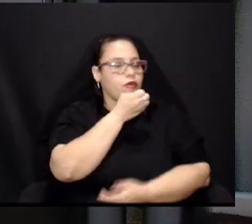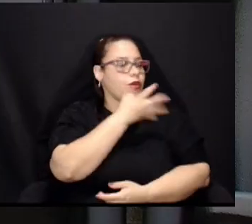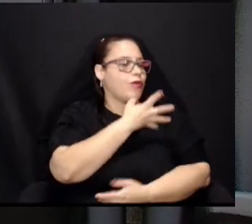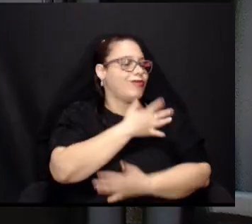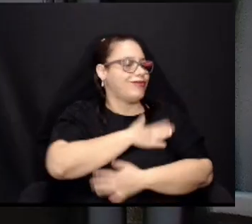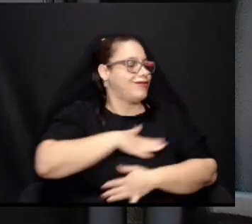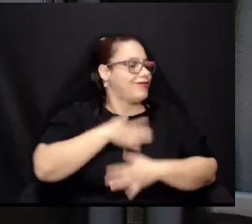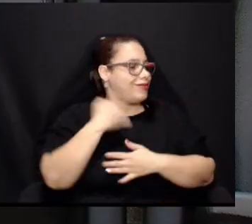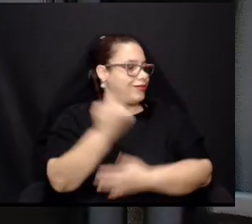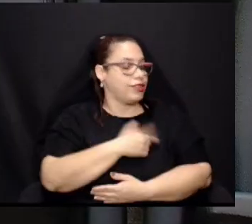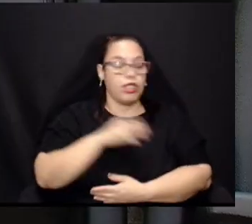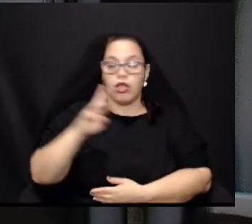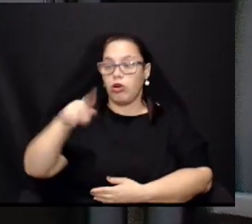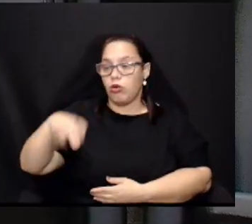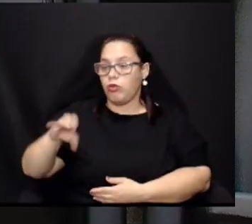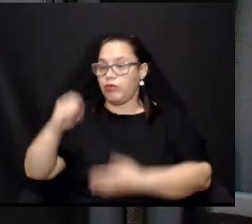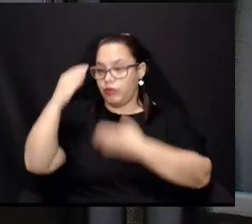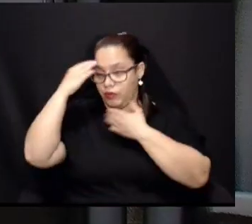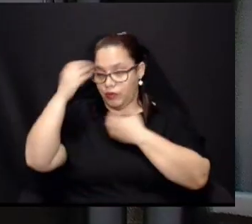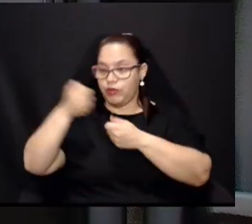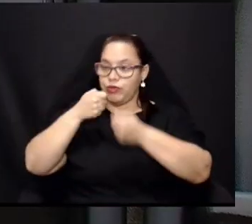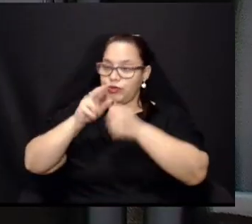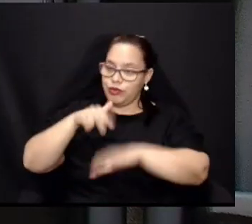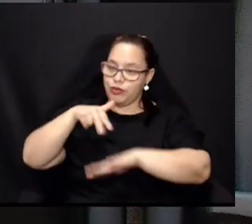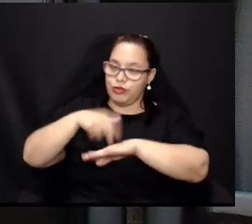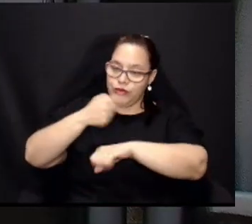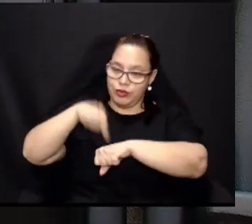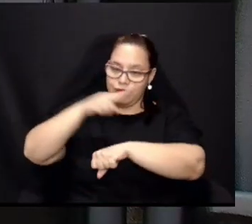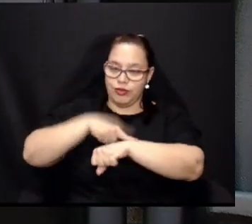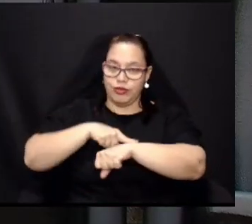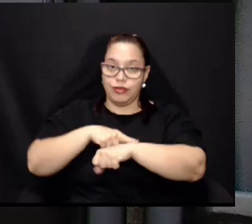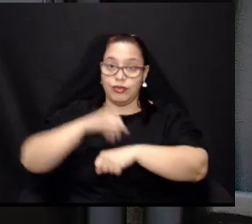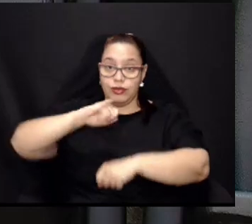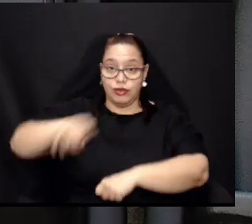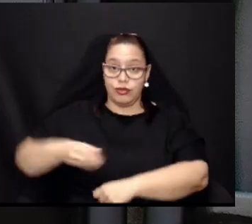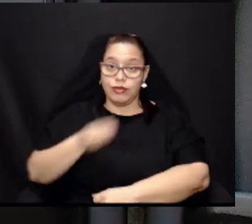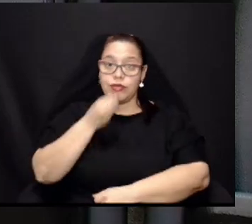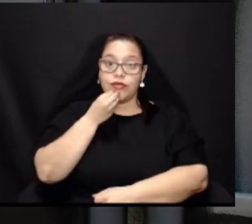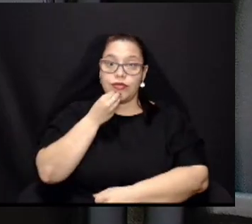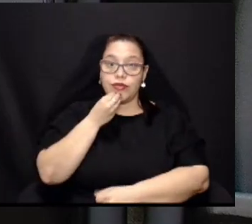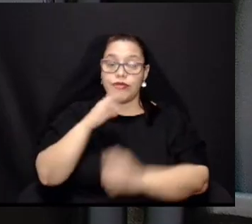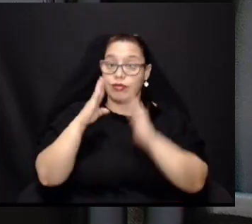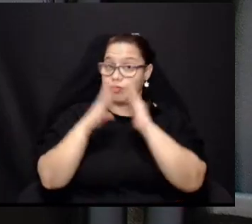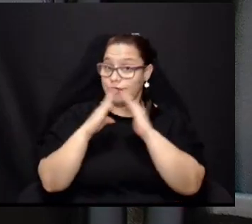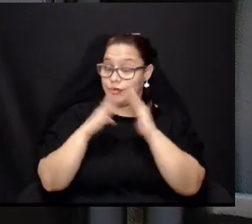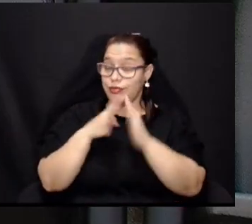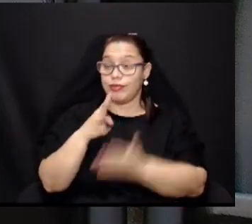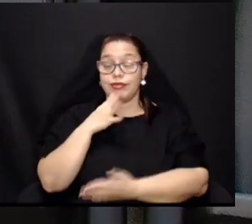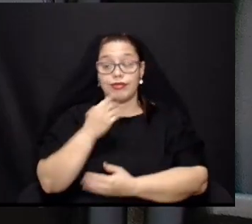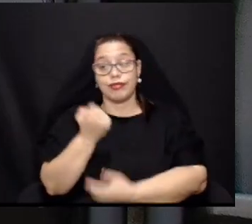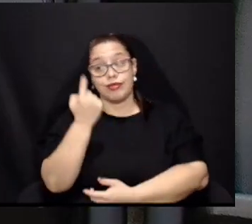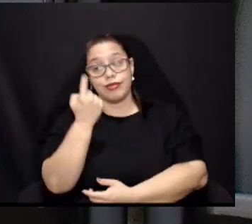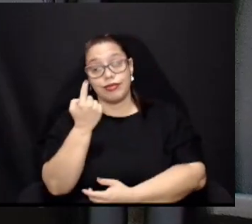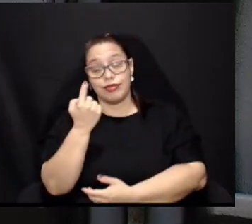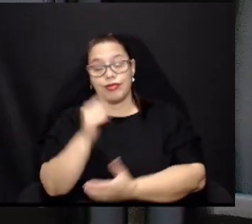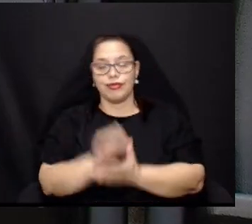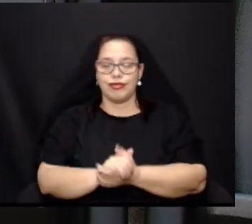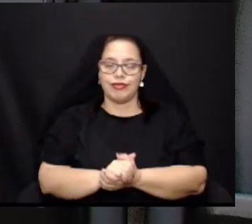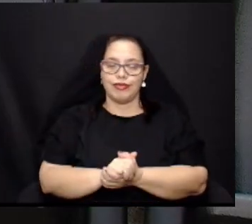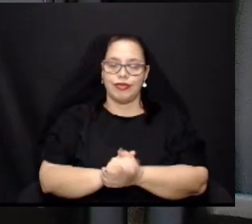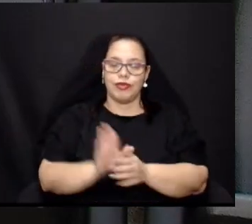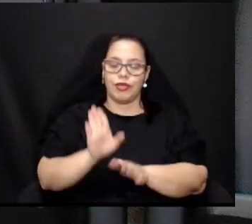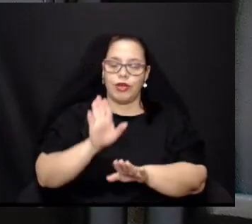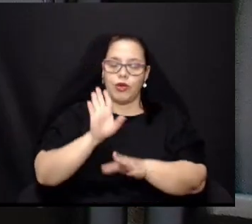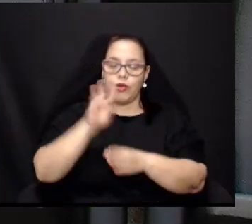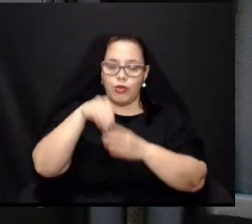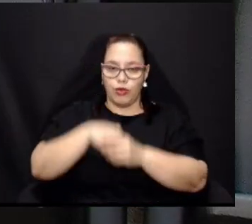muito obrigado pela sua disponibilidade, né, por essa oportunidade, para o pessoal que está em casa, né, de conhecer um pouco mais por dentro da diretoria de